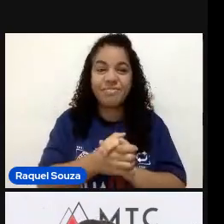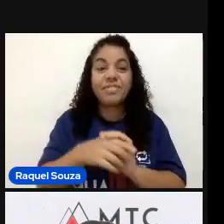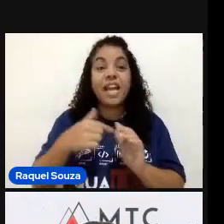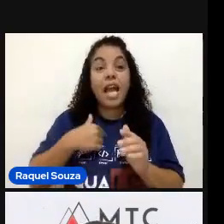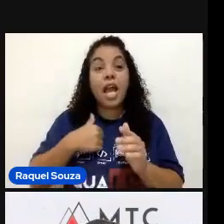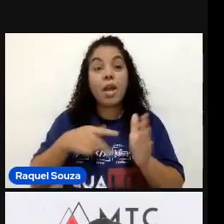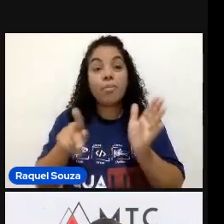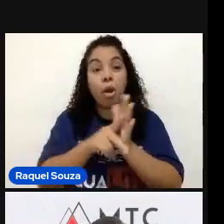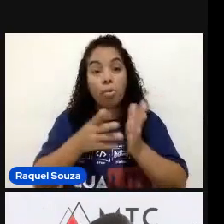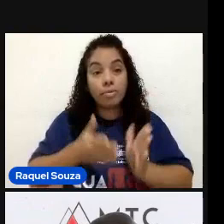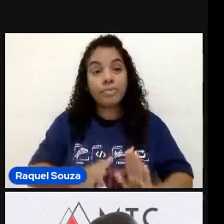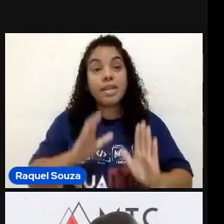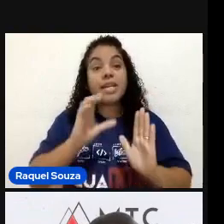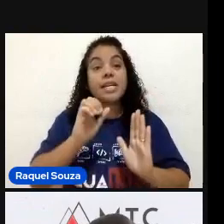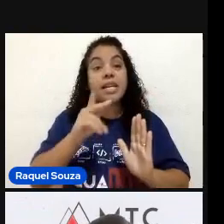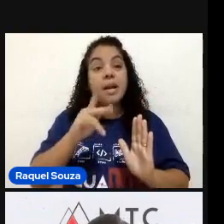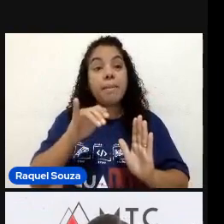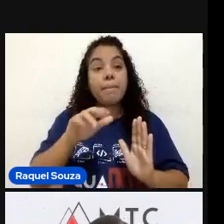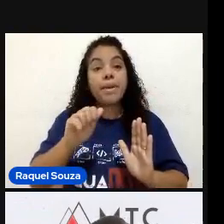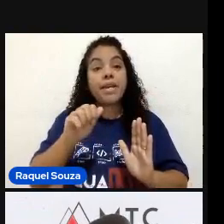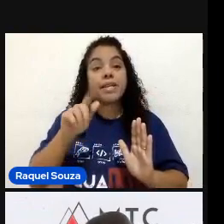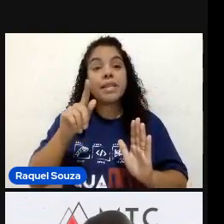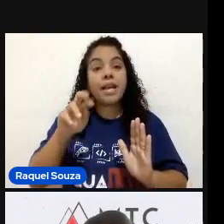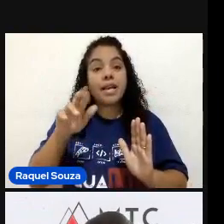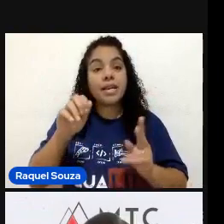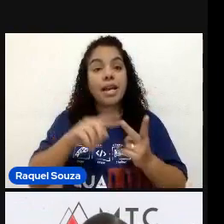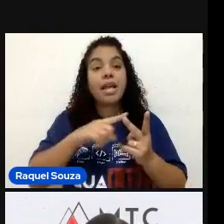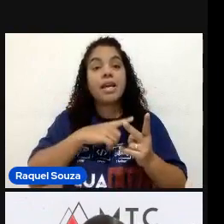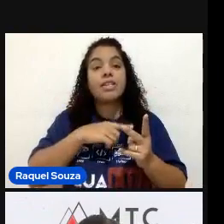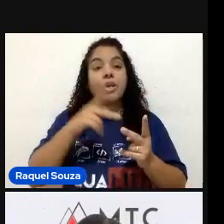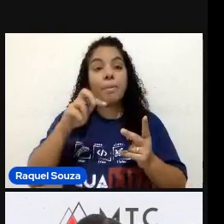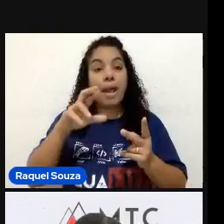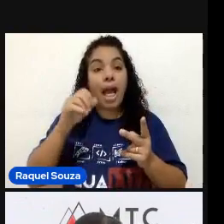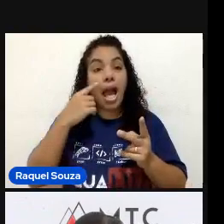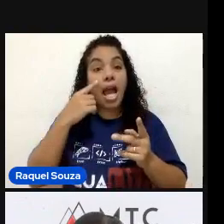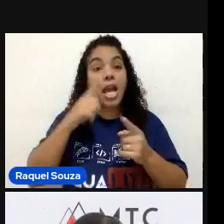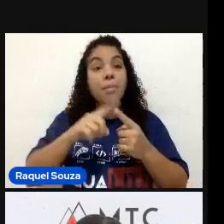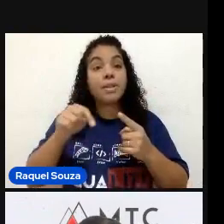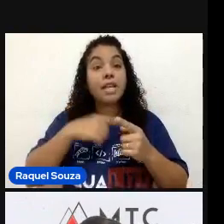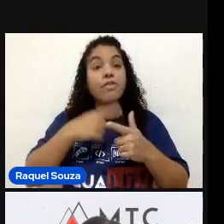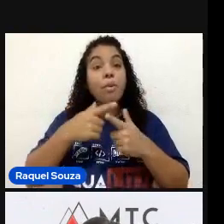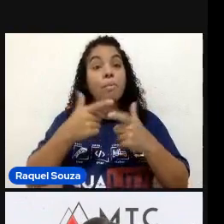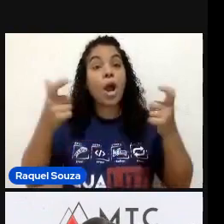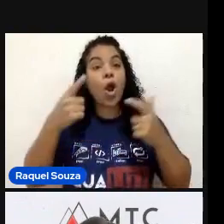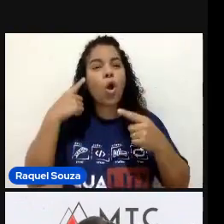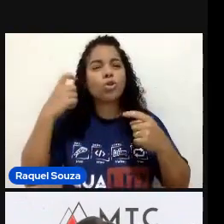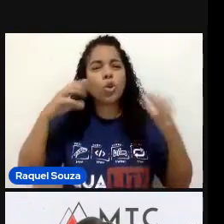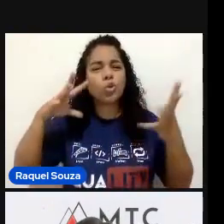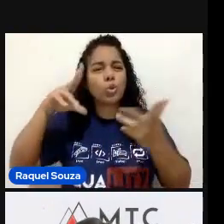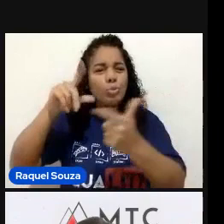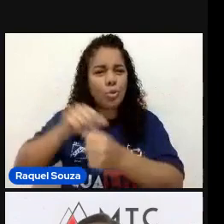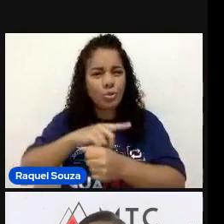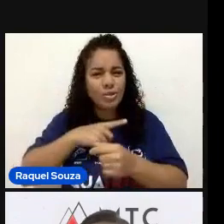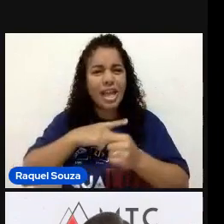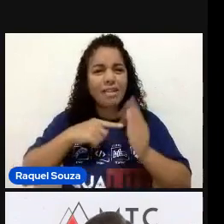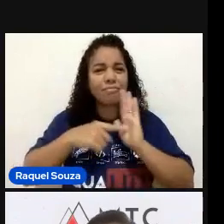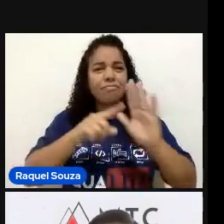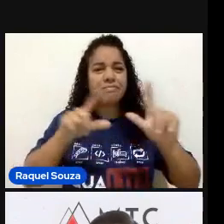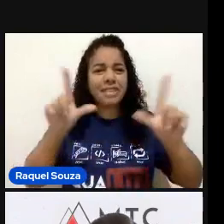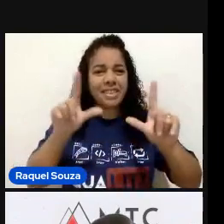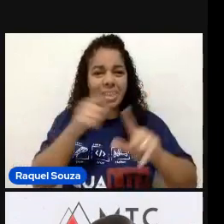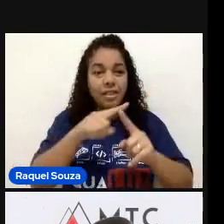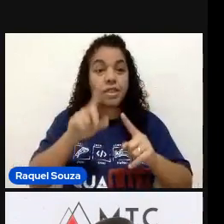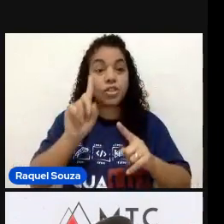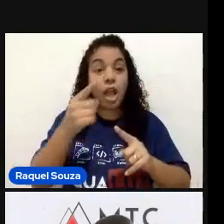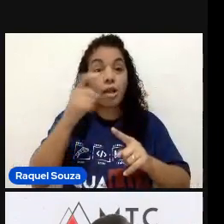Grande, Paraíba, né? Teve agora o maior São João do mundo, então deve ter passado aí nas telinhas de vocês. Fui professora